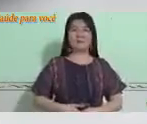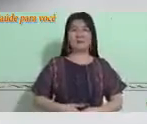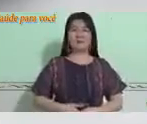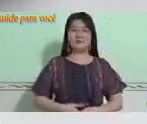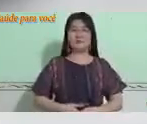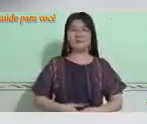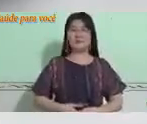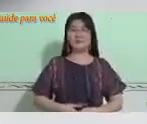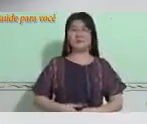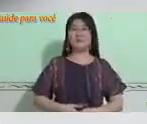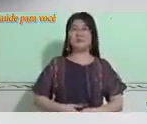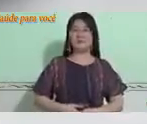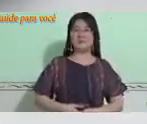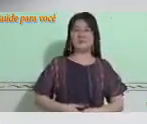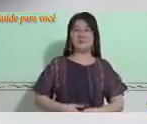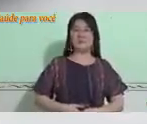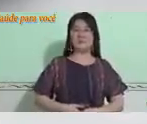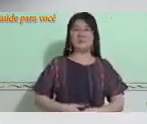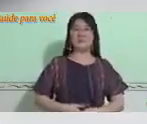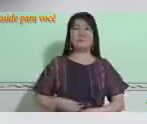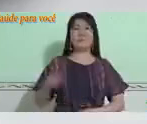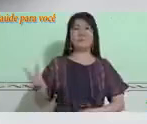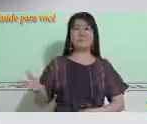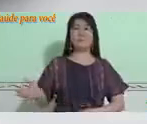VESDAVITAMINAB12 são avaliados no mexame de zanguese com